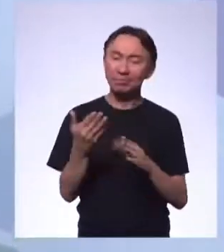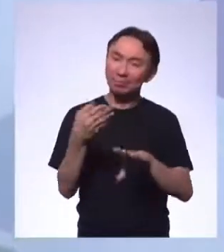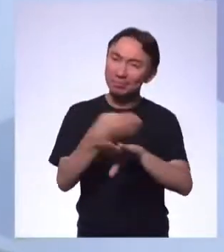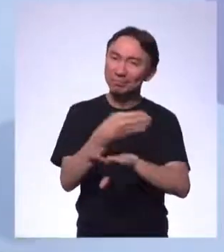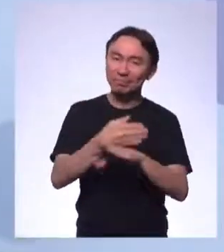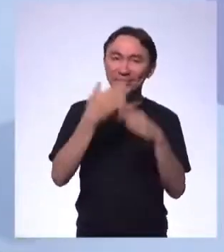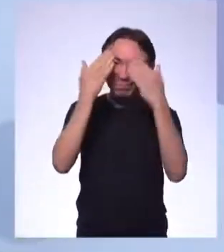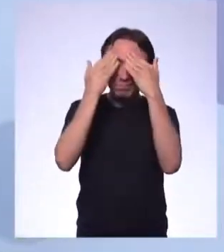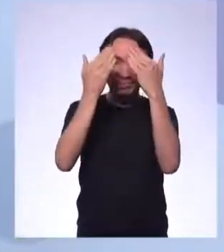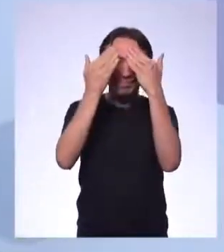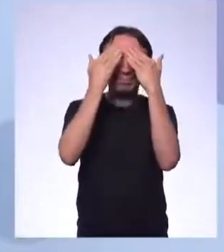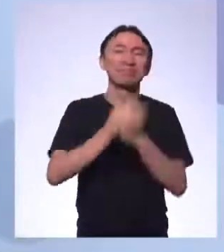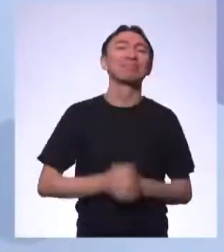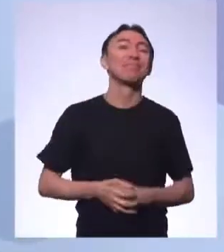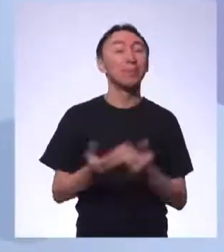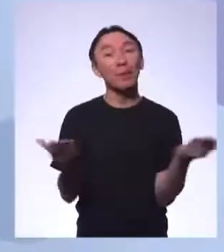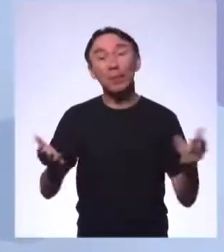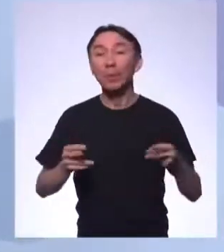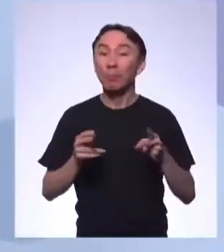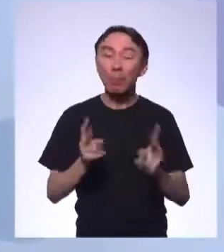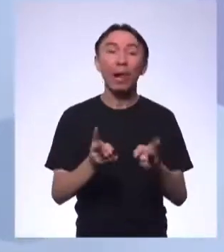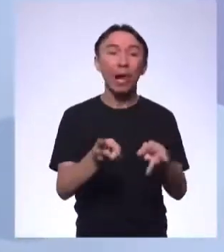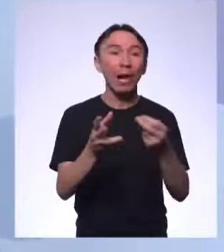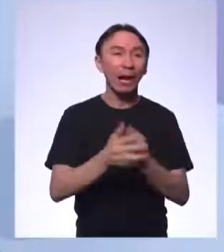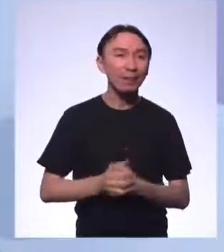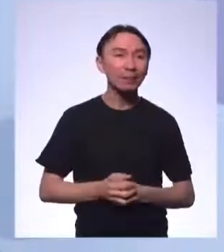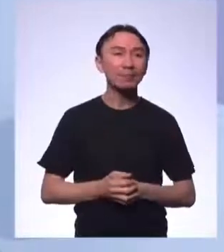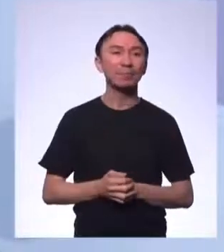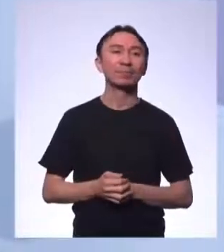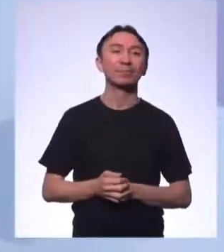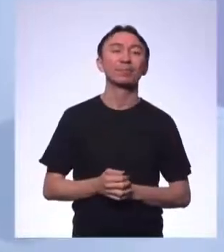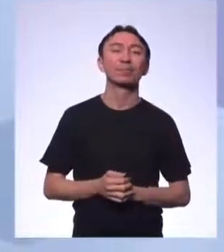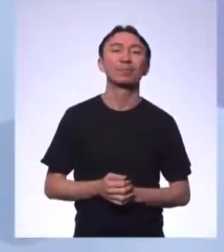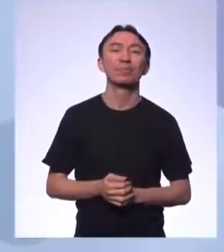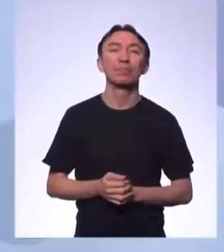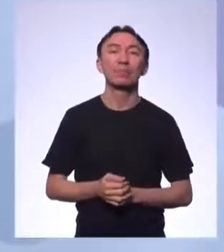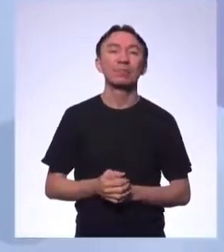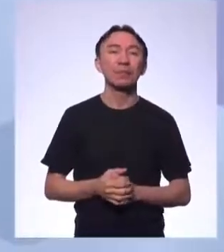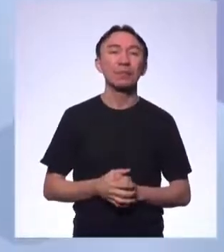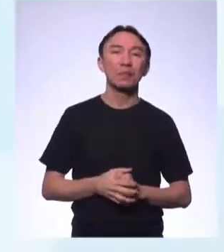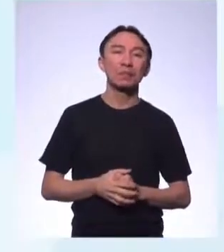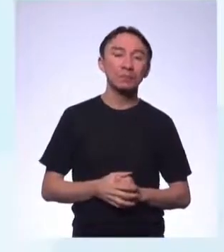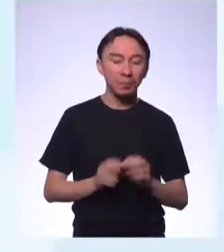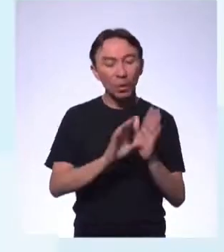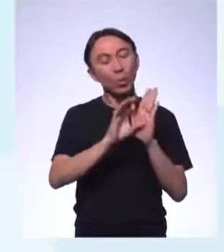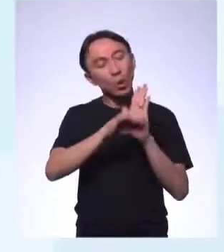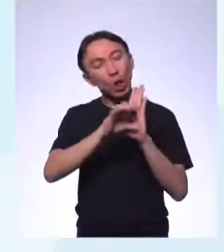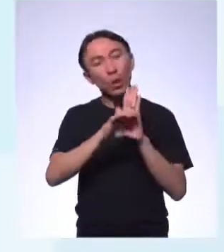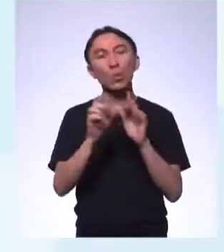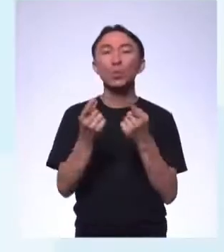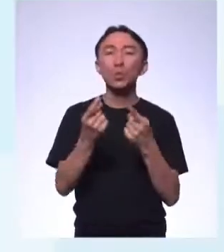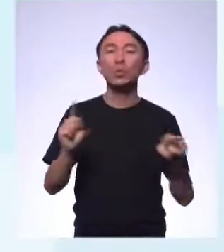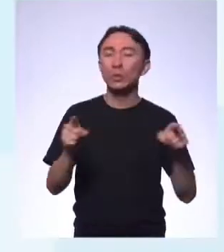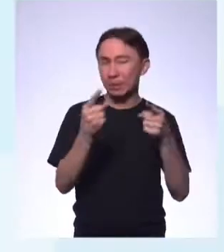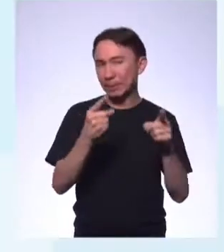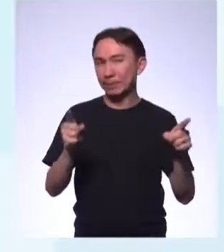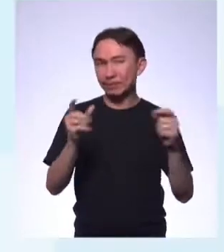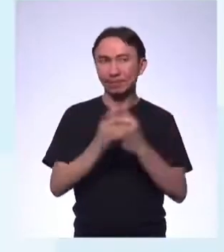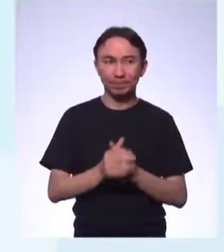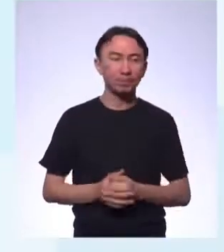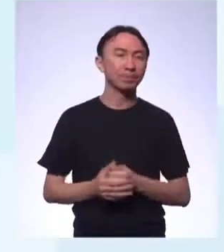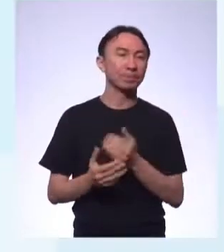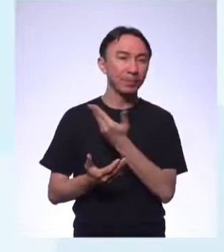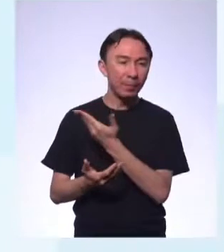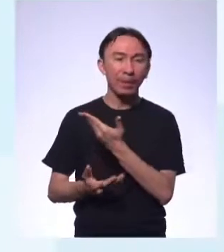Vamos lá, vamos dar uma continuidade aqui. Olha só, gente, vamos conhecer um pouquinho dos conceitos de música, né? A integração entre